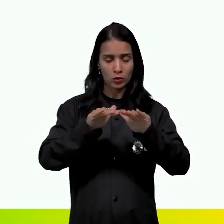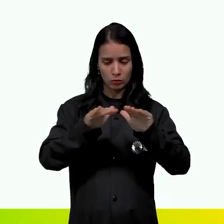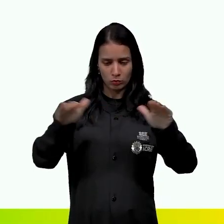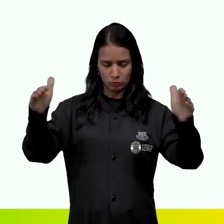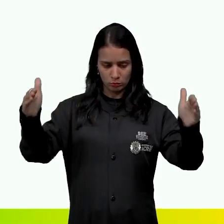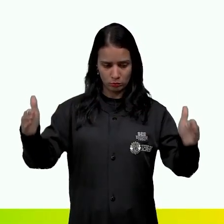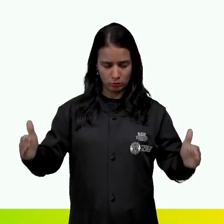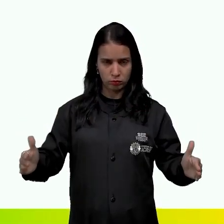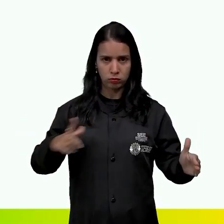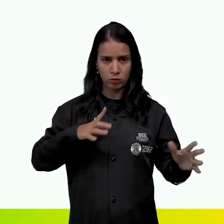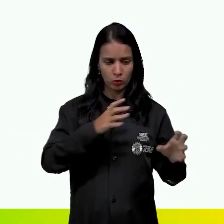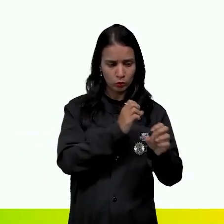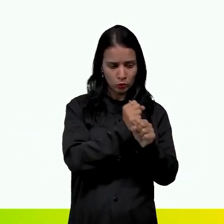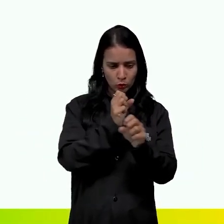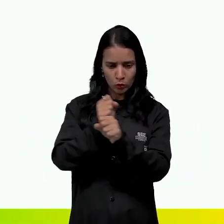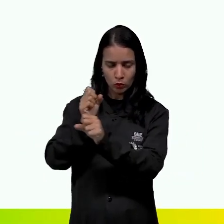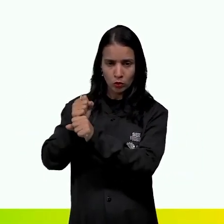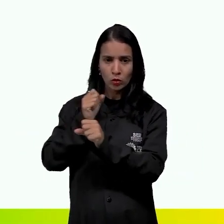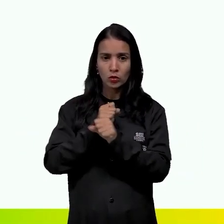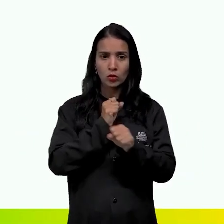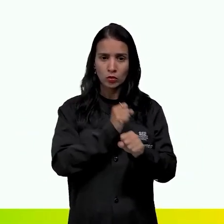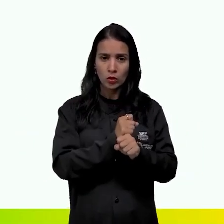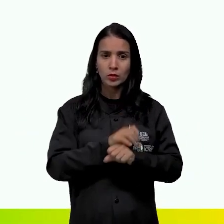125 vezes